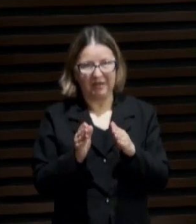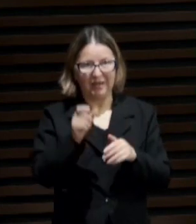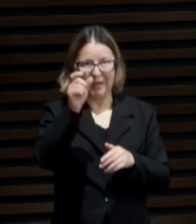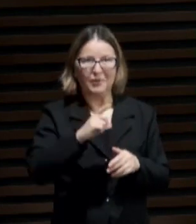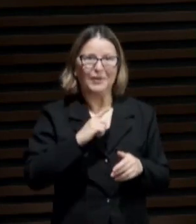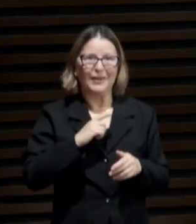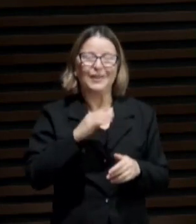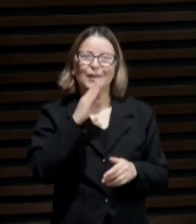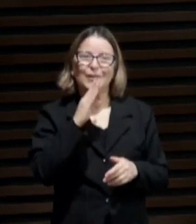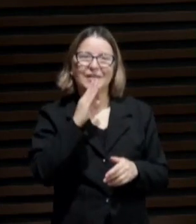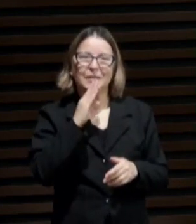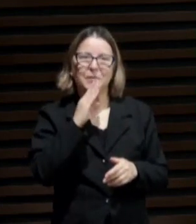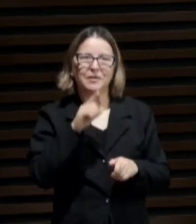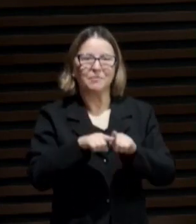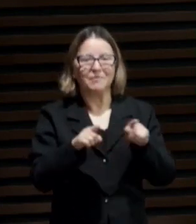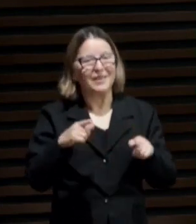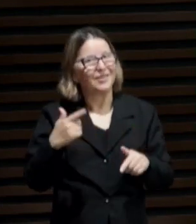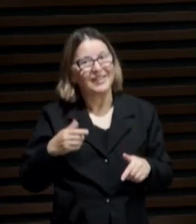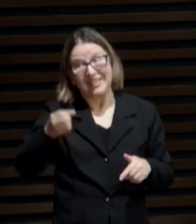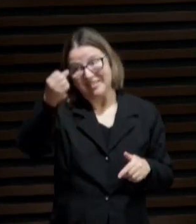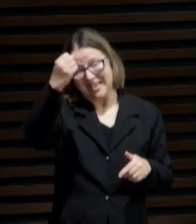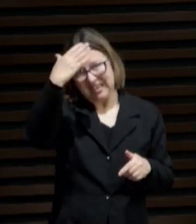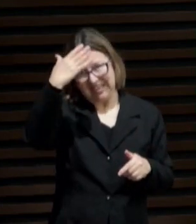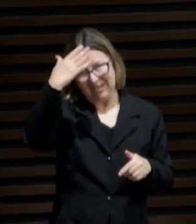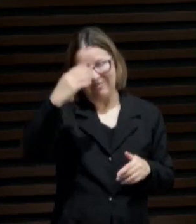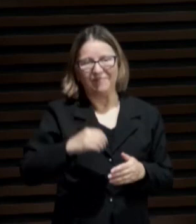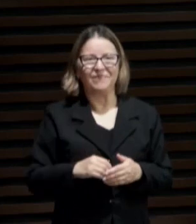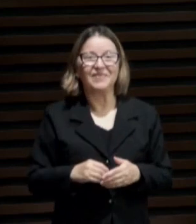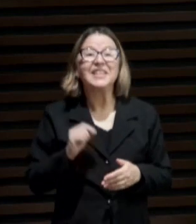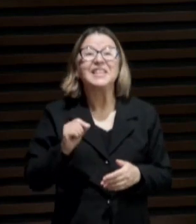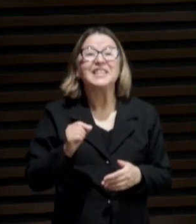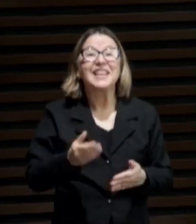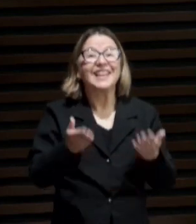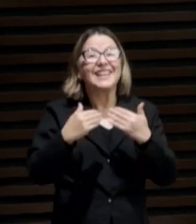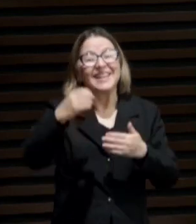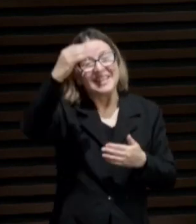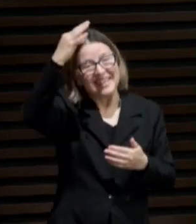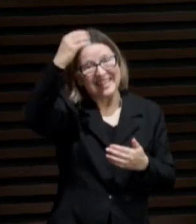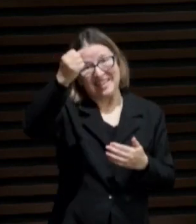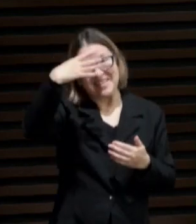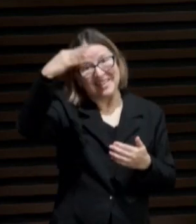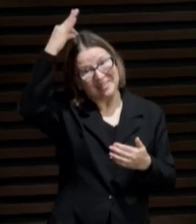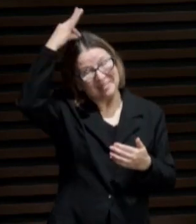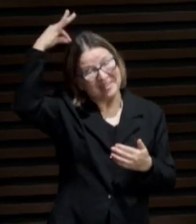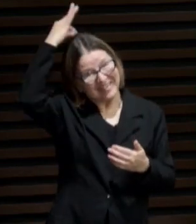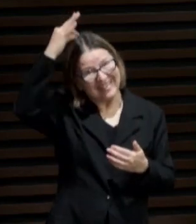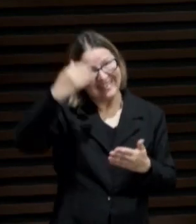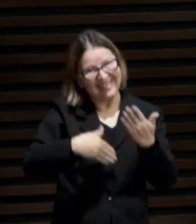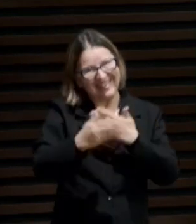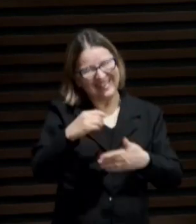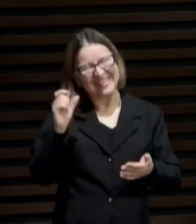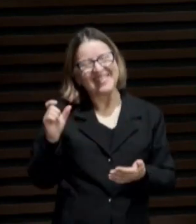o eureka. Eu ainda não tive a revelação. E quem dá a revelação é o Espírito Santo por meio da